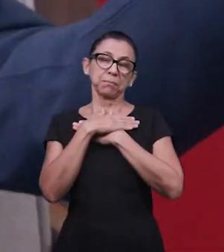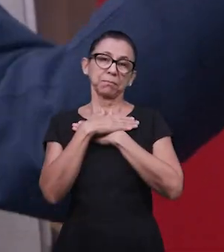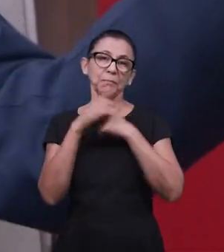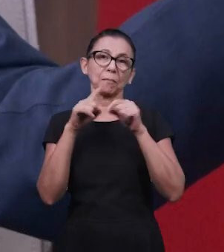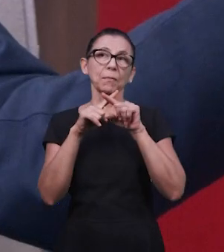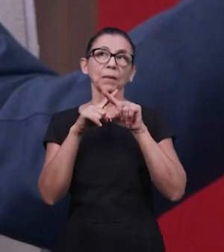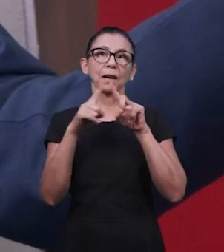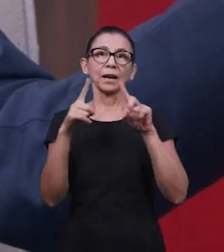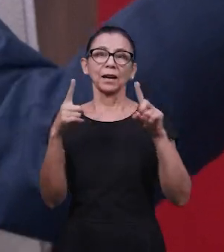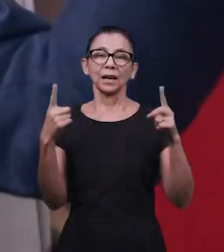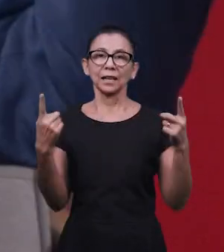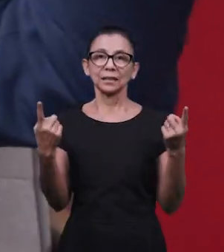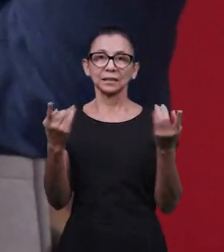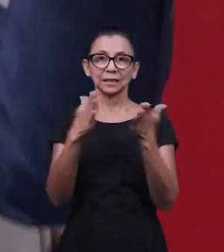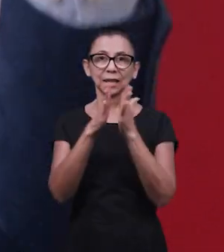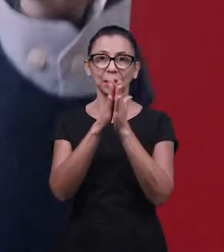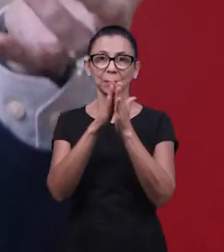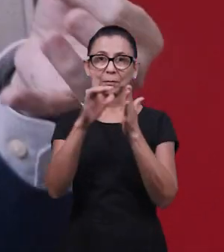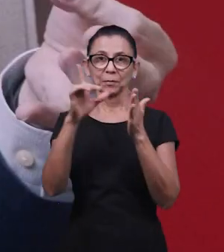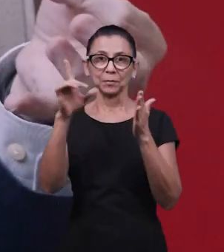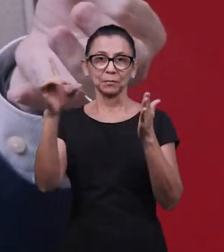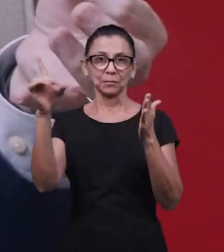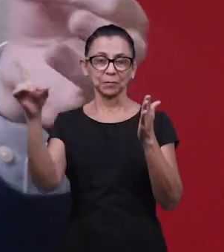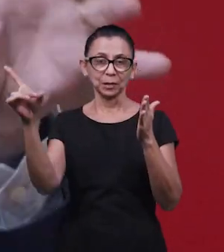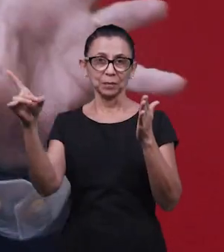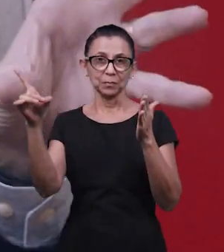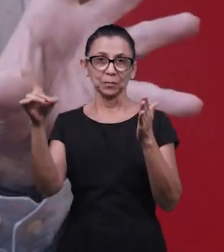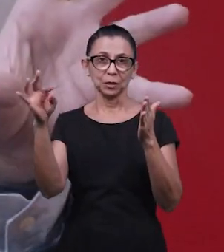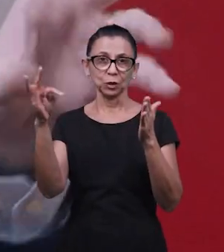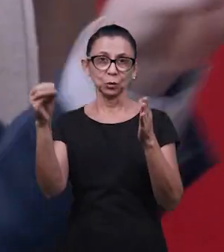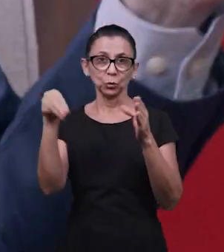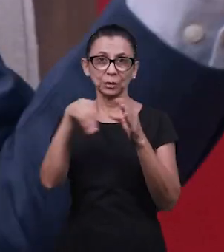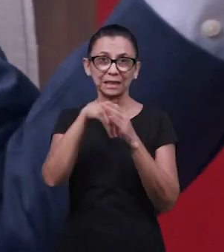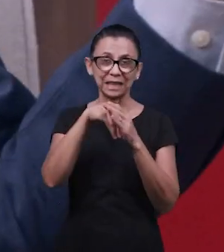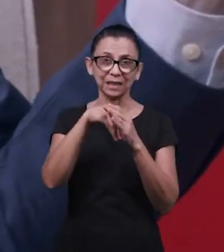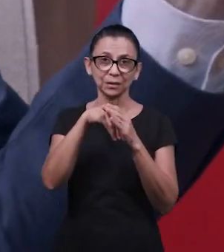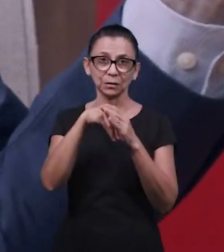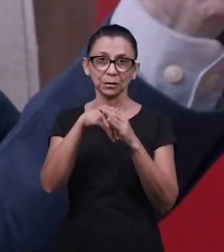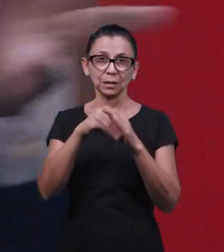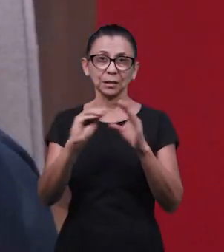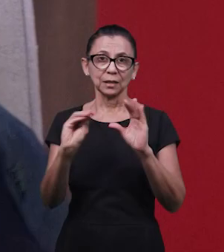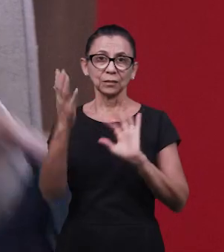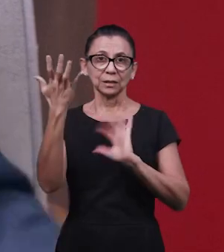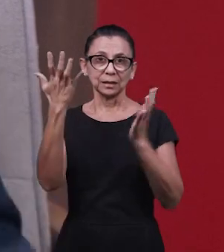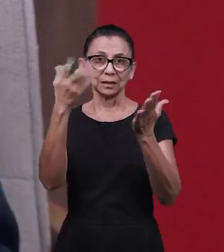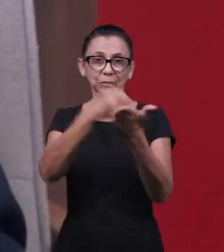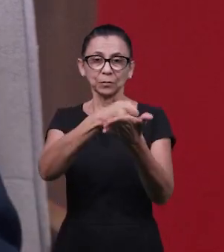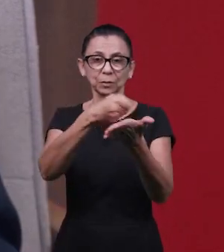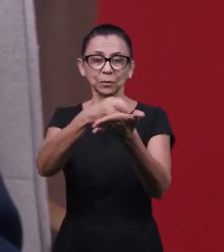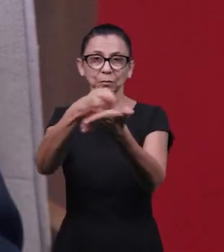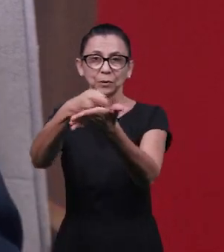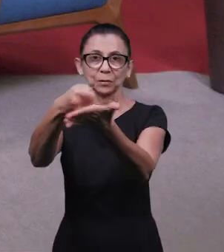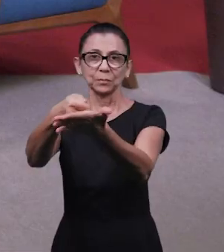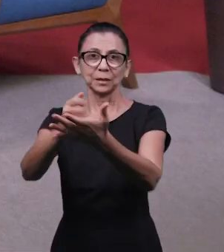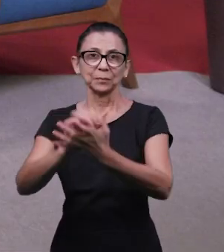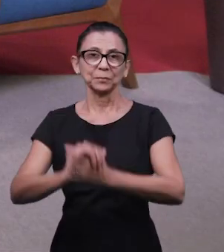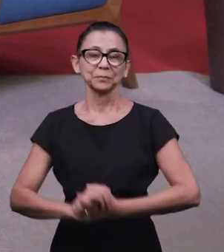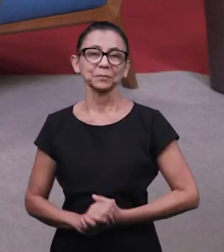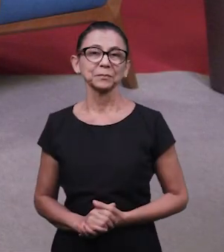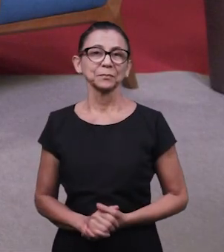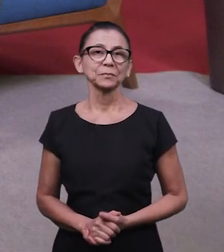tempo está se encarregando, nós estamos envelhecendo. Se Jesus não voltar ao